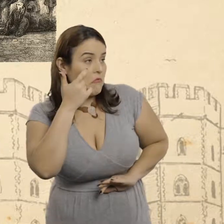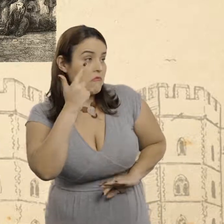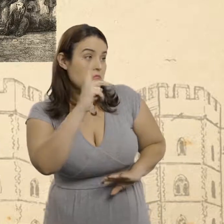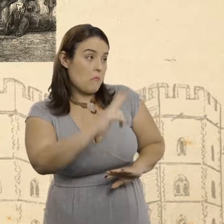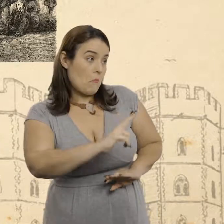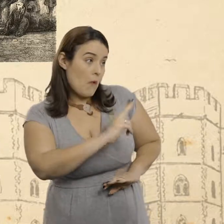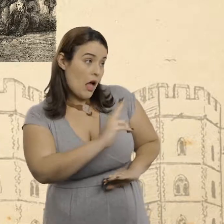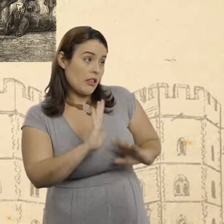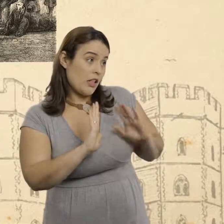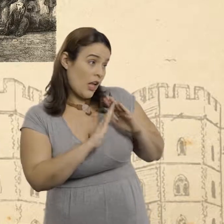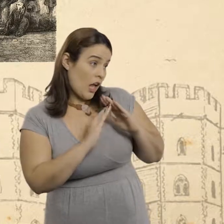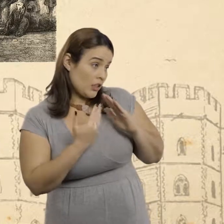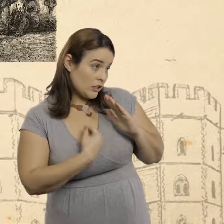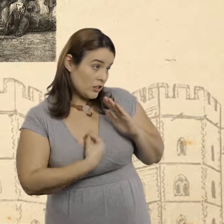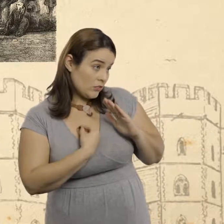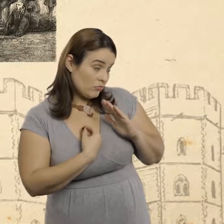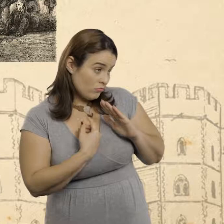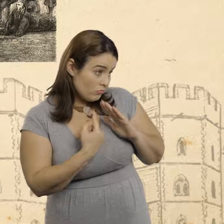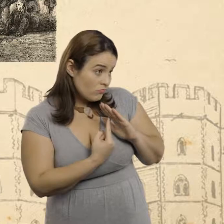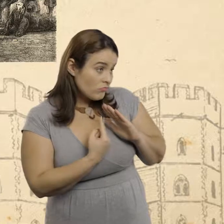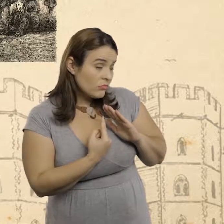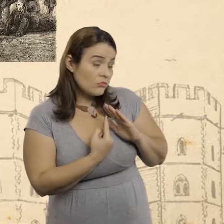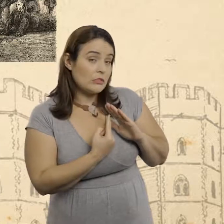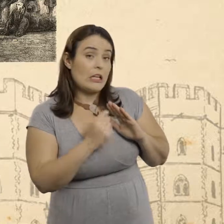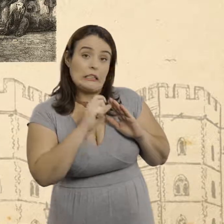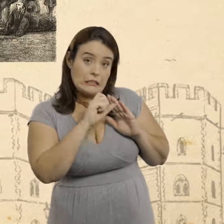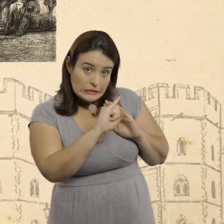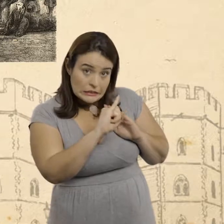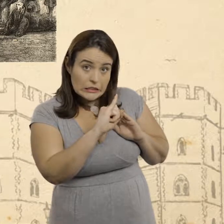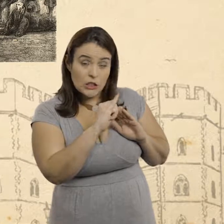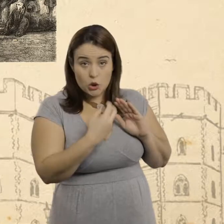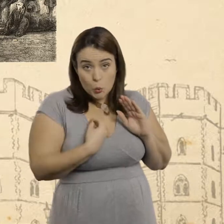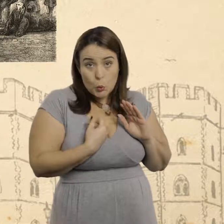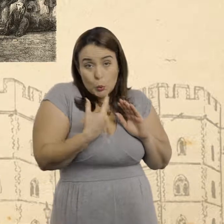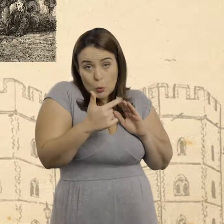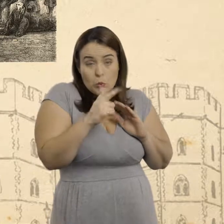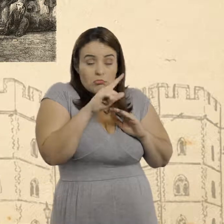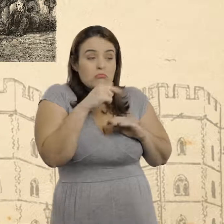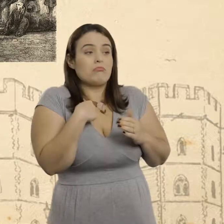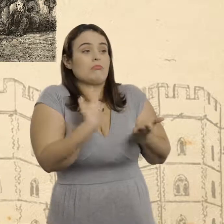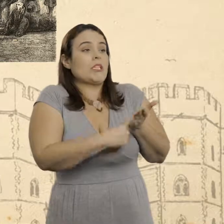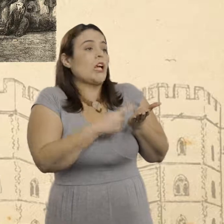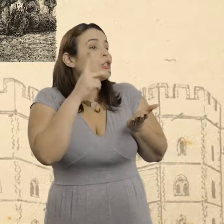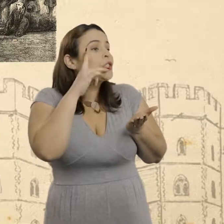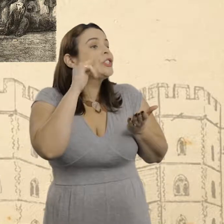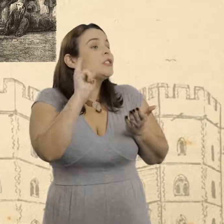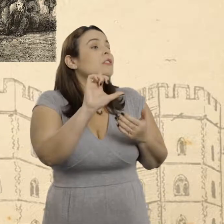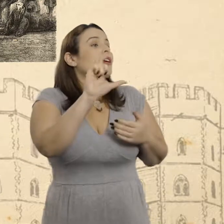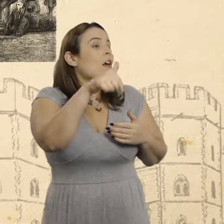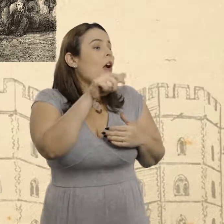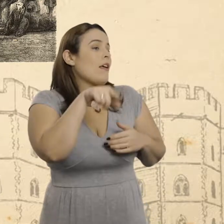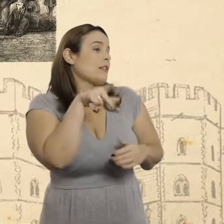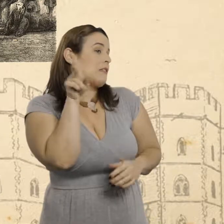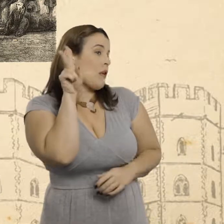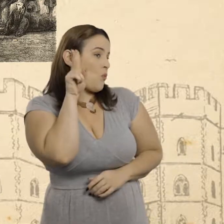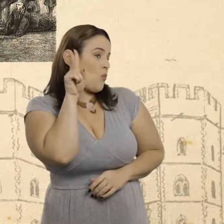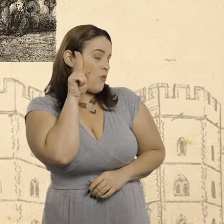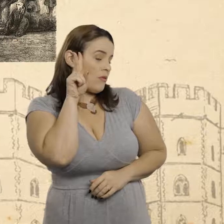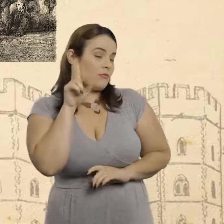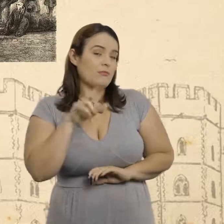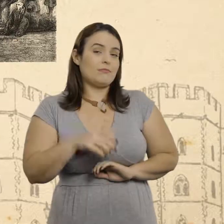Passepartout disse que ia ver se o padre estava em casa. Falou que se o padre não estivesse, Ele marcaria o casamento para o dia